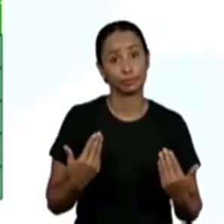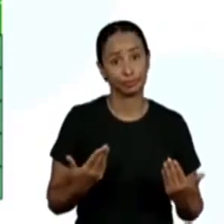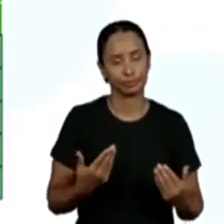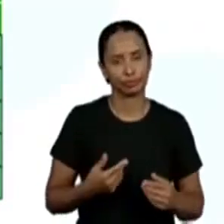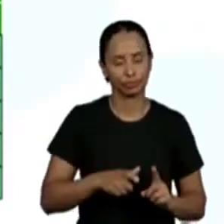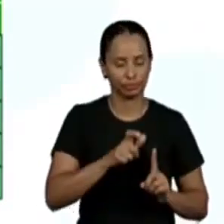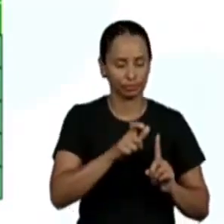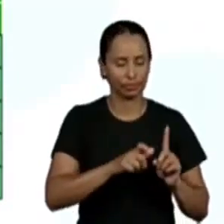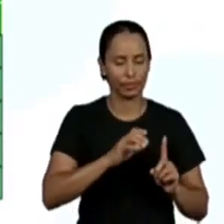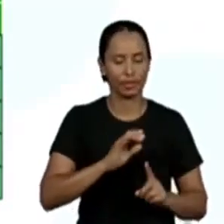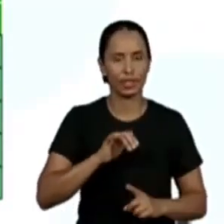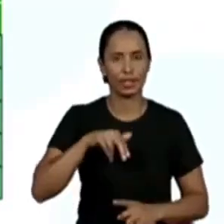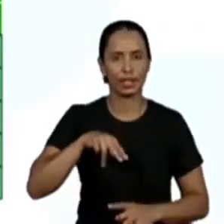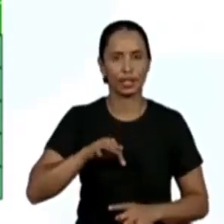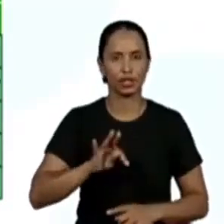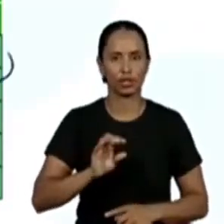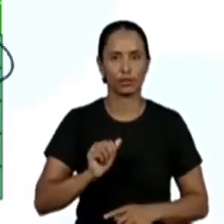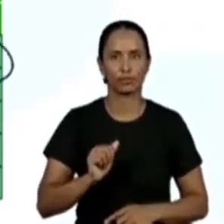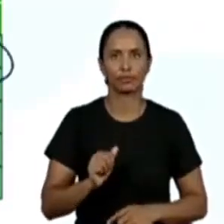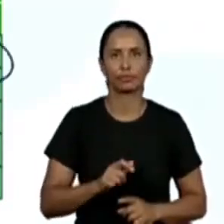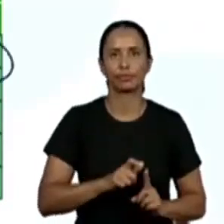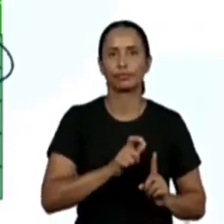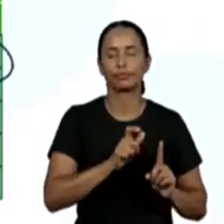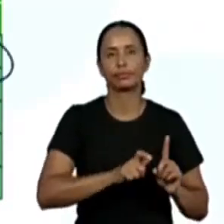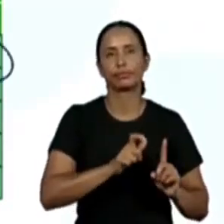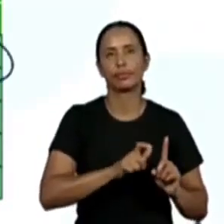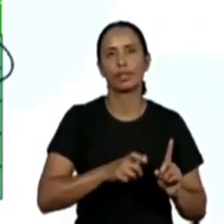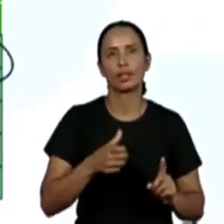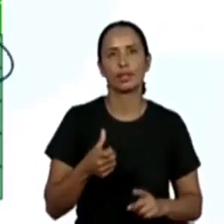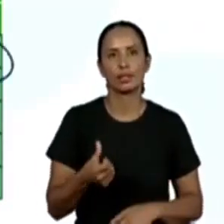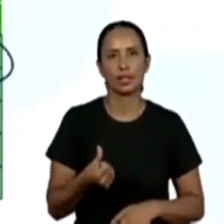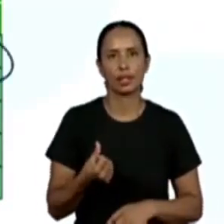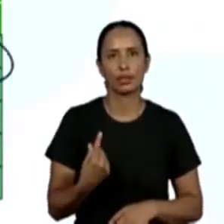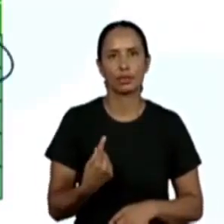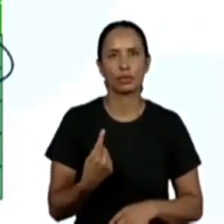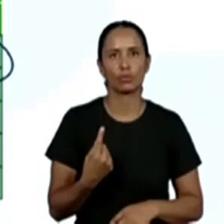Cíntia. O número da Cíntia é esse aqui, ó. Então eu tenho...